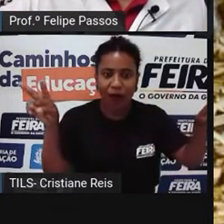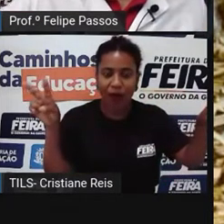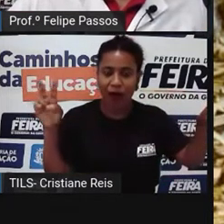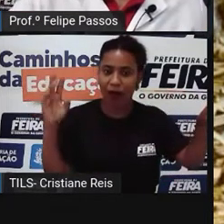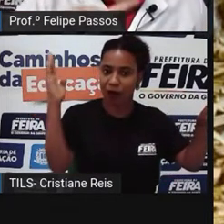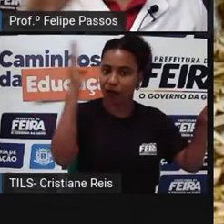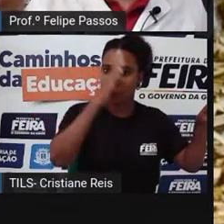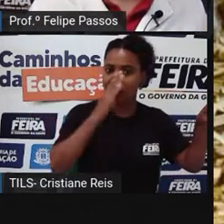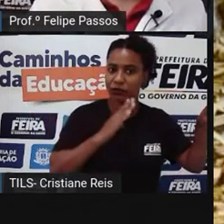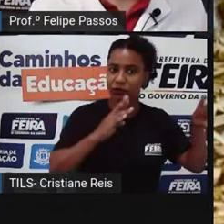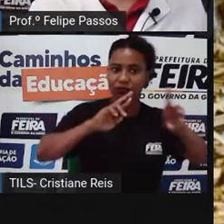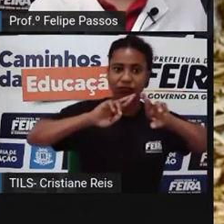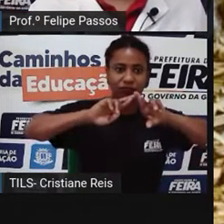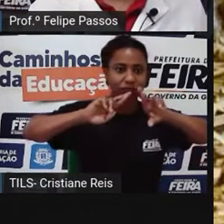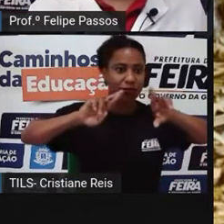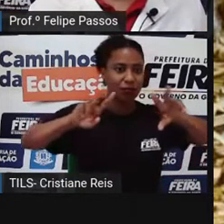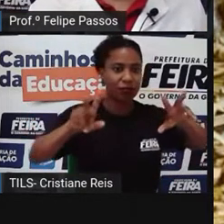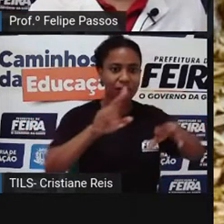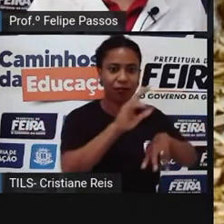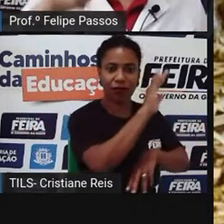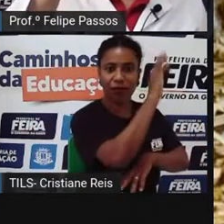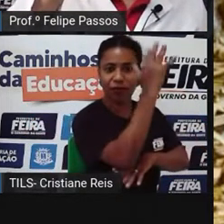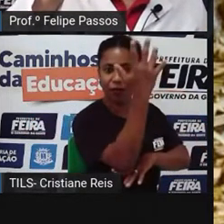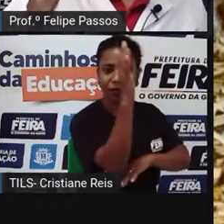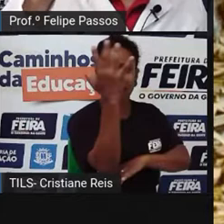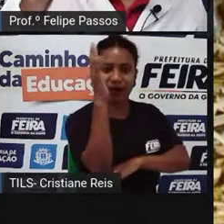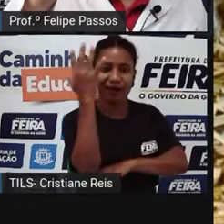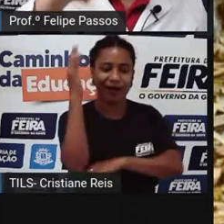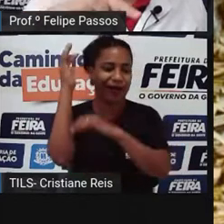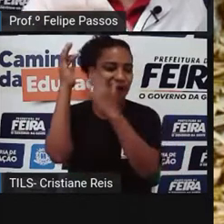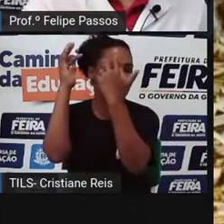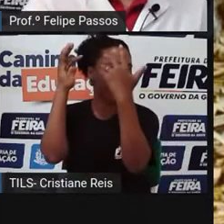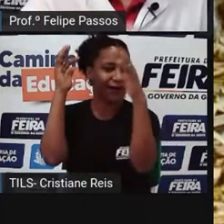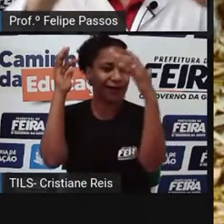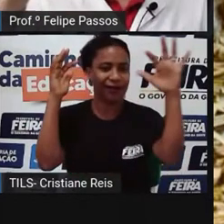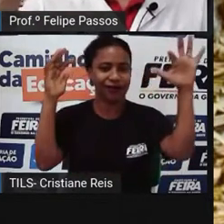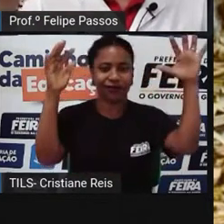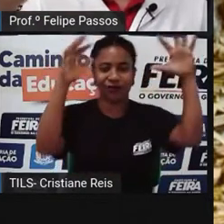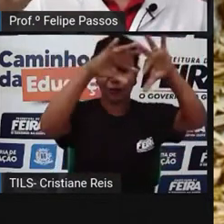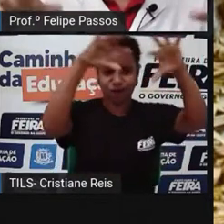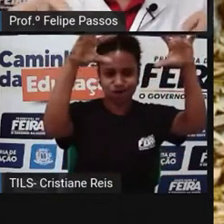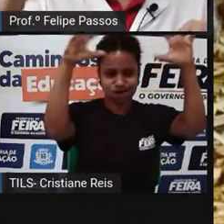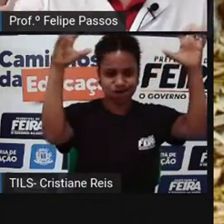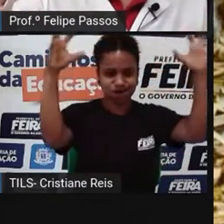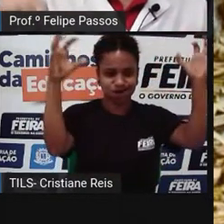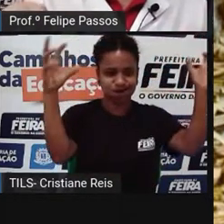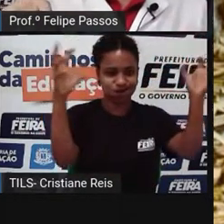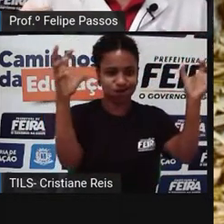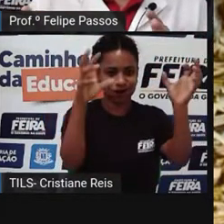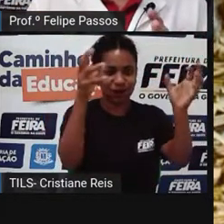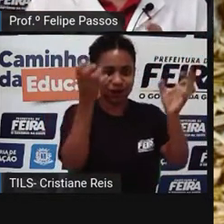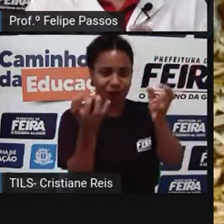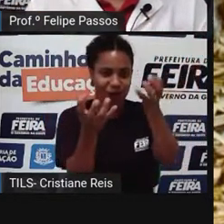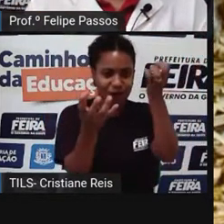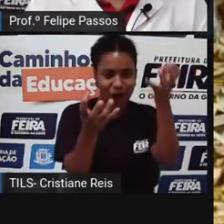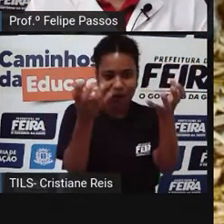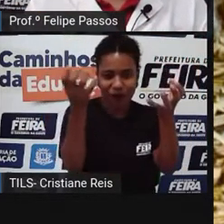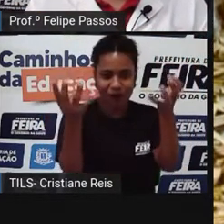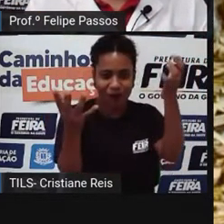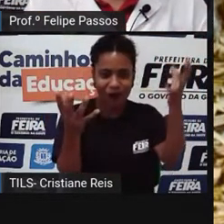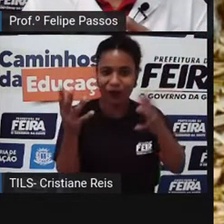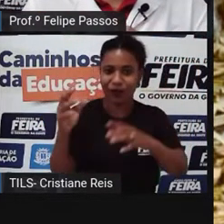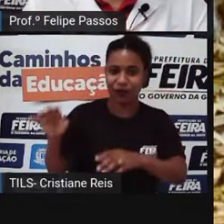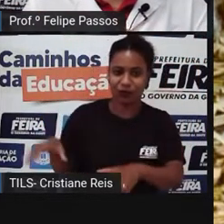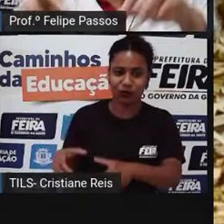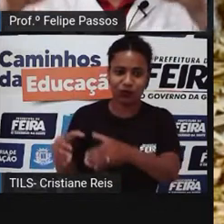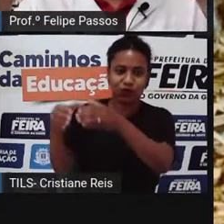cada árvore é totalmente diferente da outra. Aqui você tem uma árvore bem frondosa, bem grande. Do lado dela você tem uma palmeira,